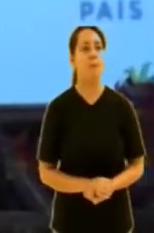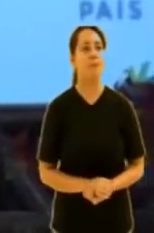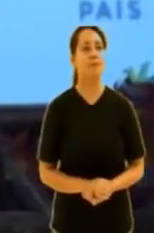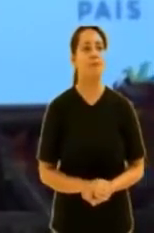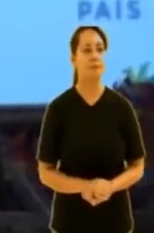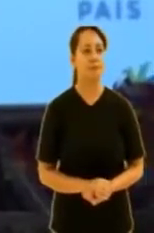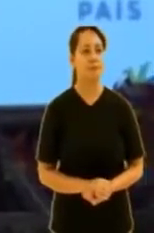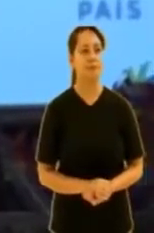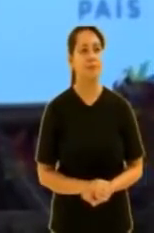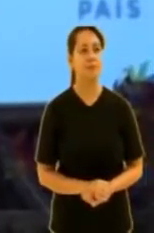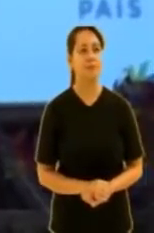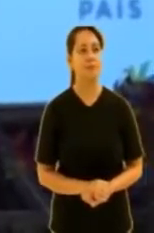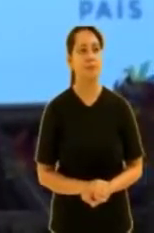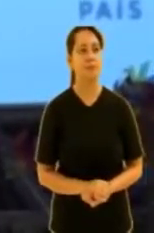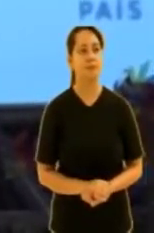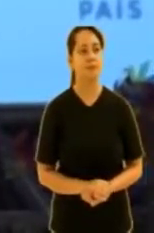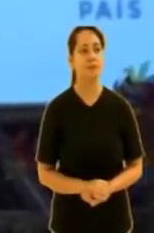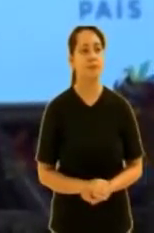Vamos lá?